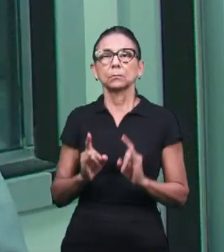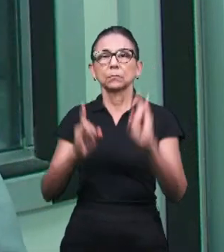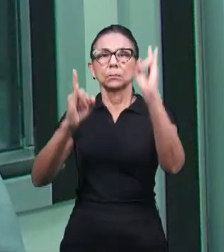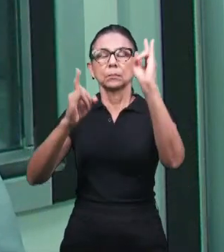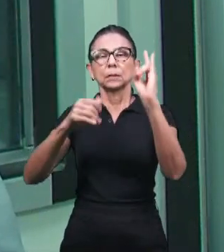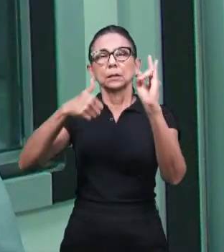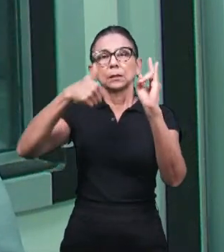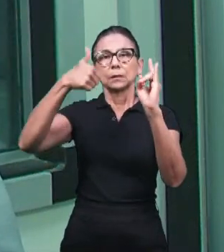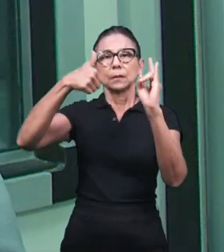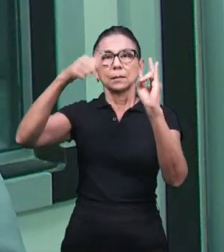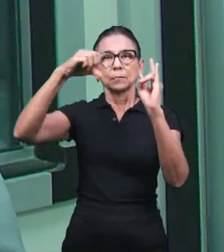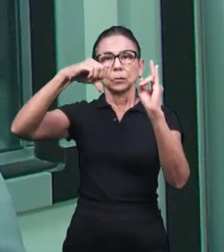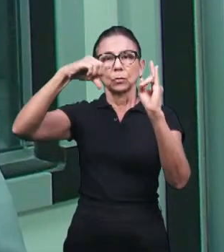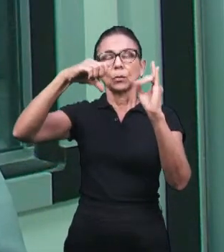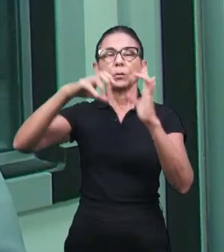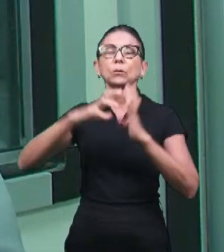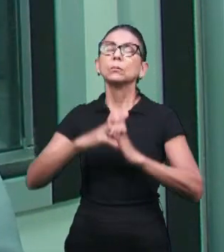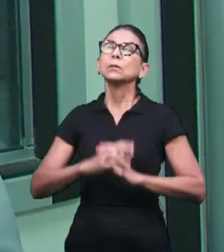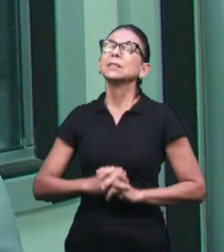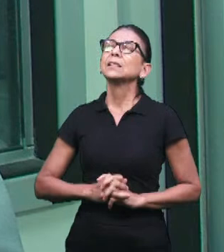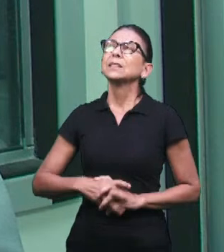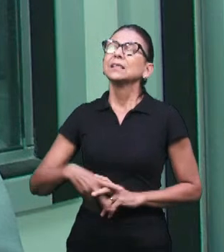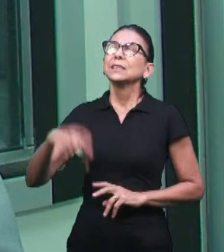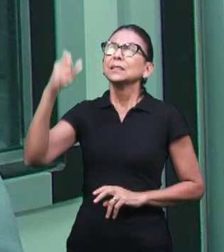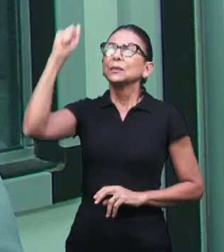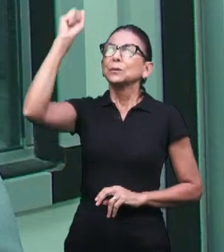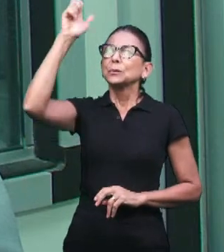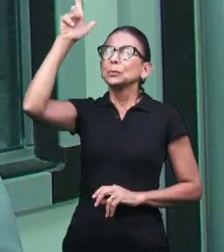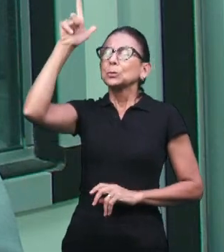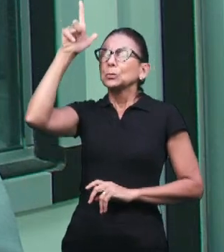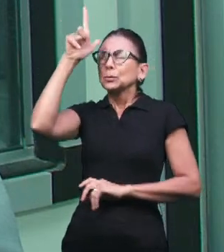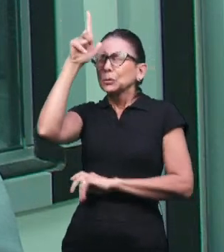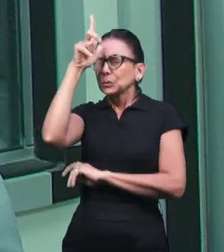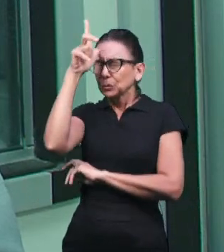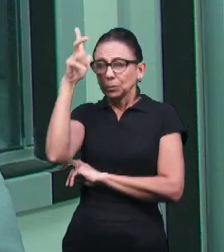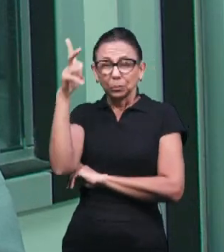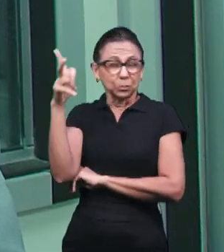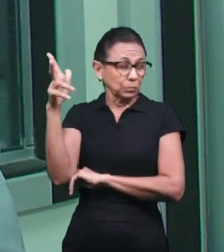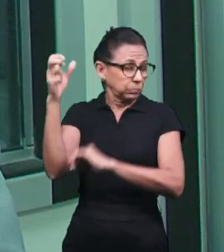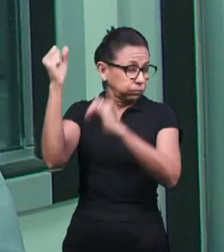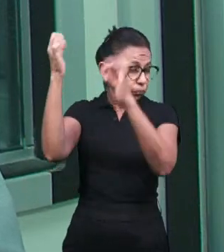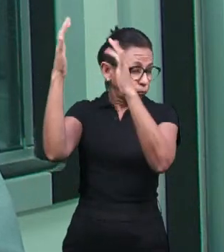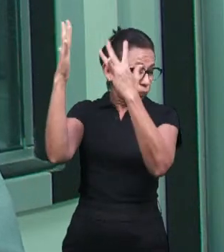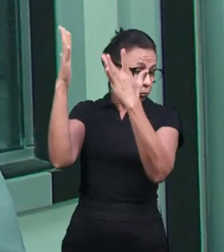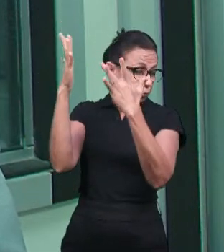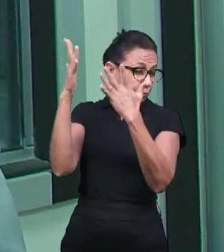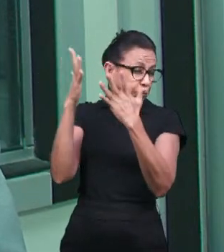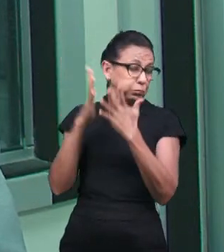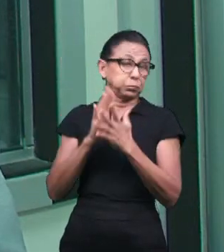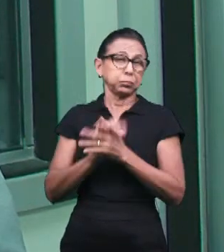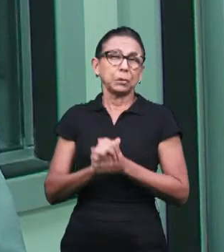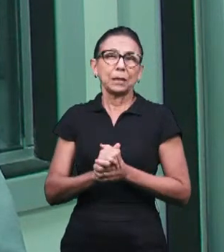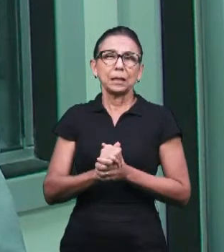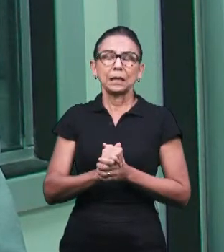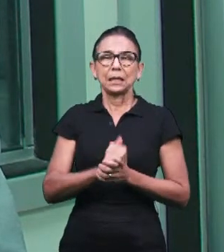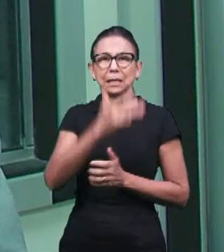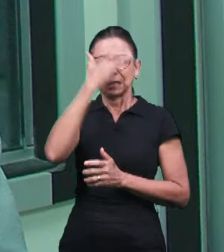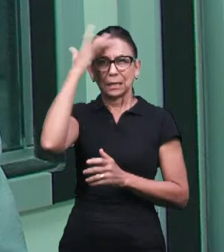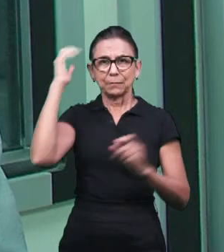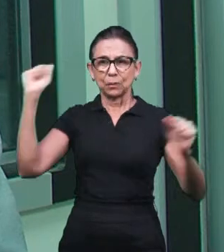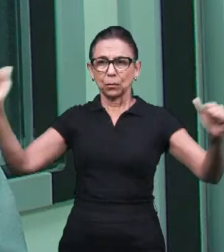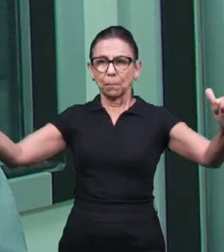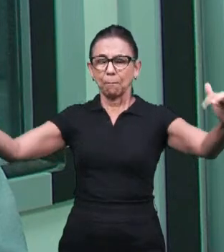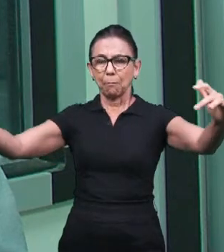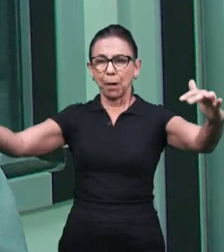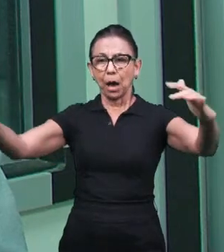foi feito o evento, e o sol estava tórrido em cima dos irmãos, dos convidados. Nós tivemos 40